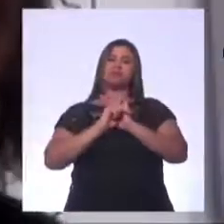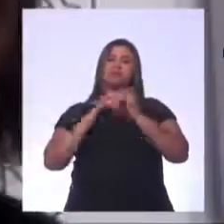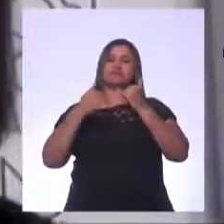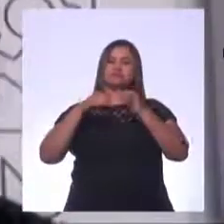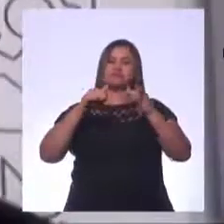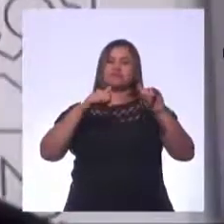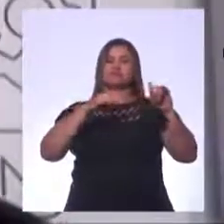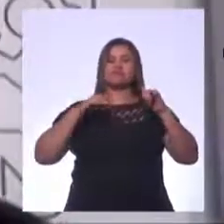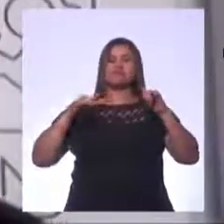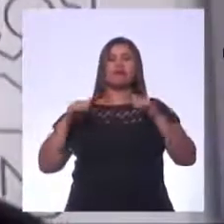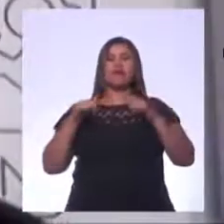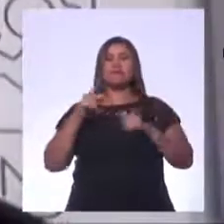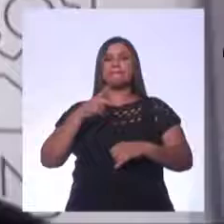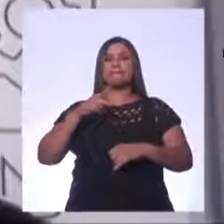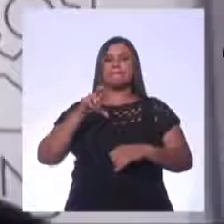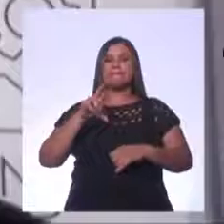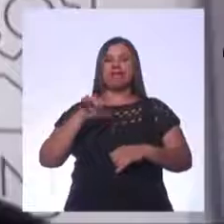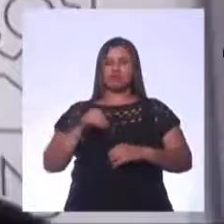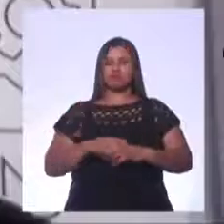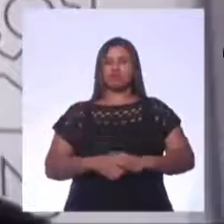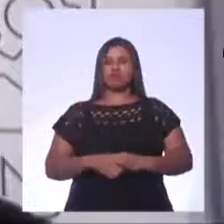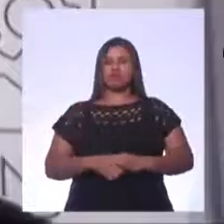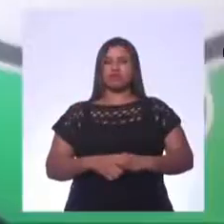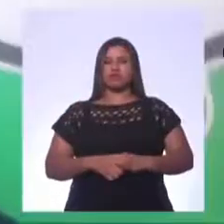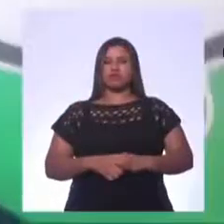Professor Paulo.